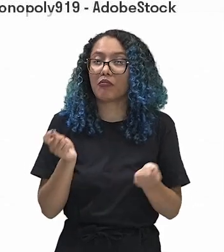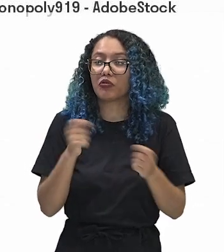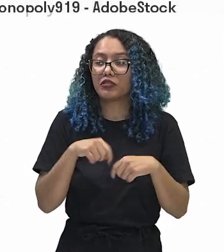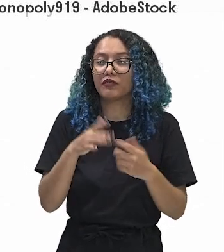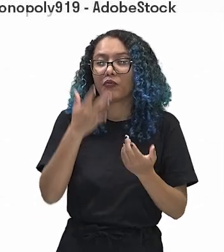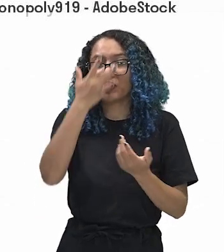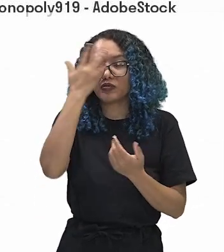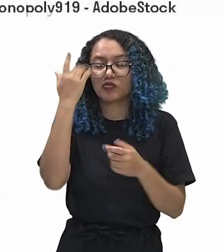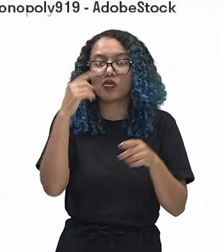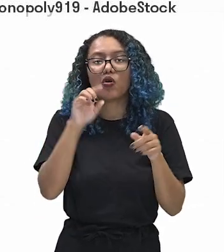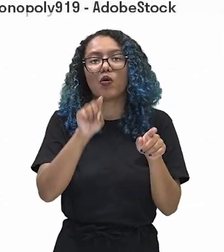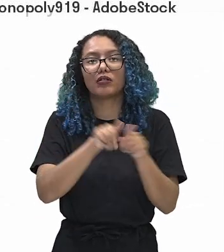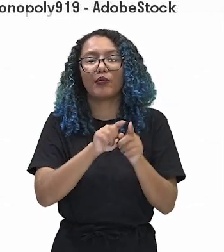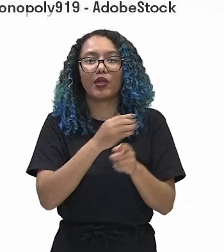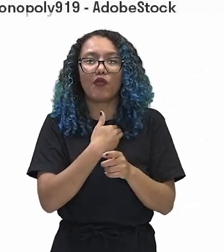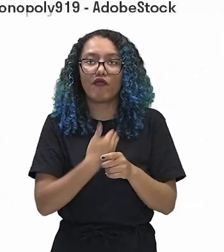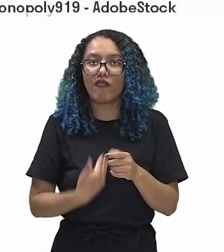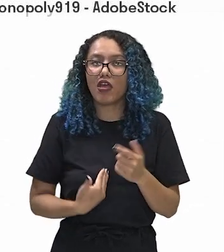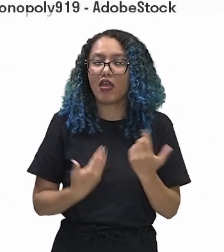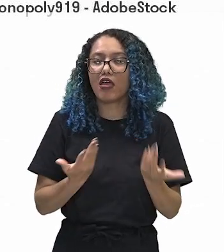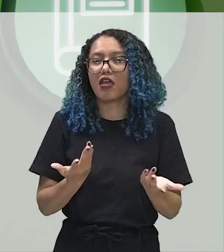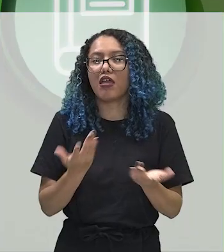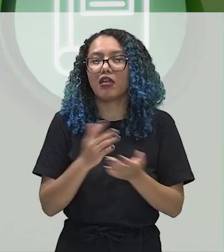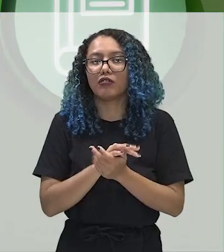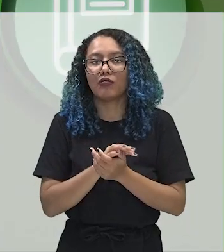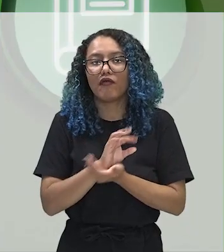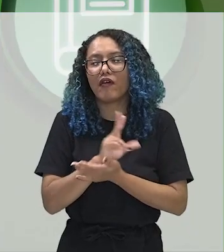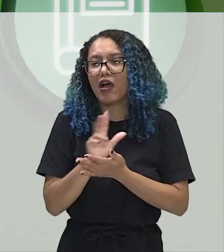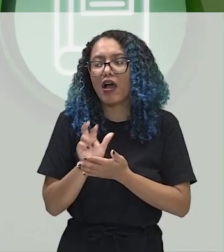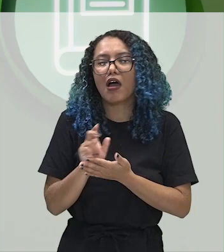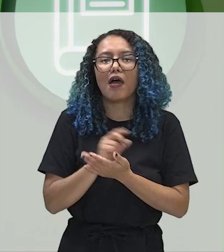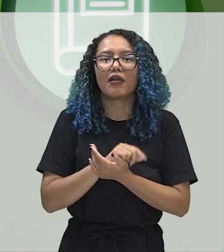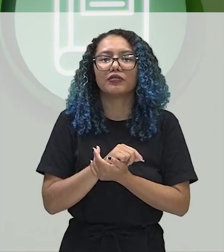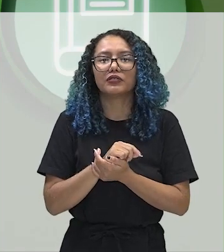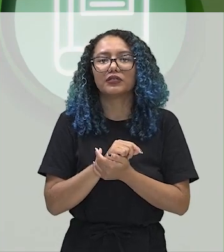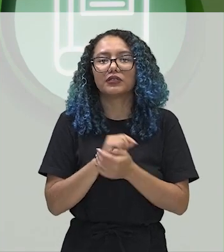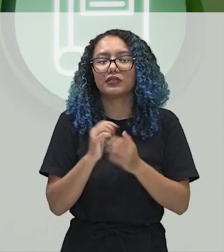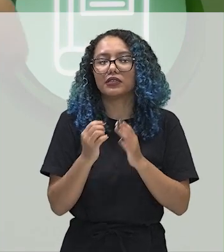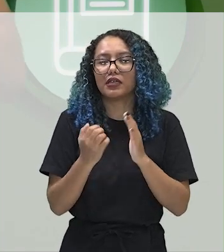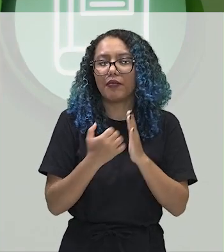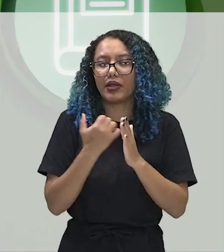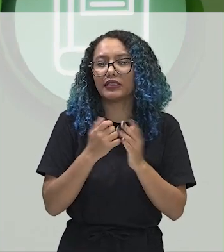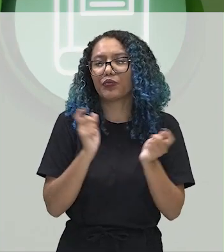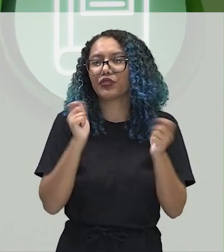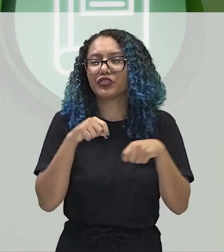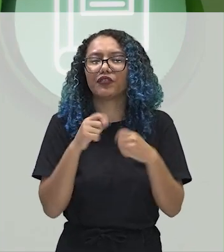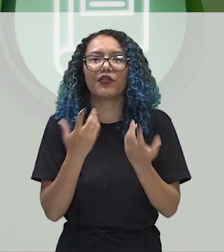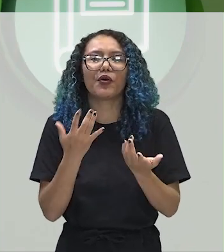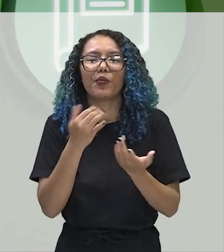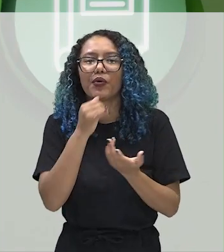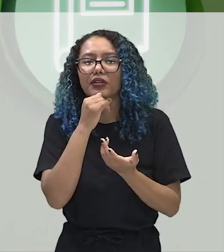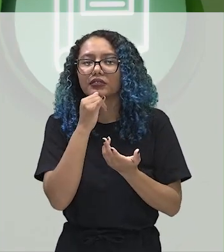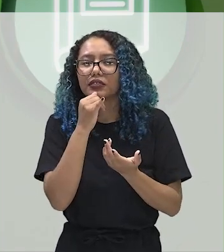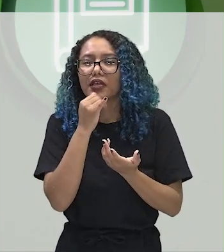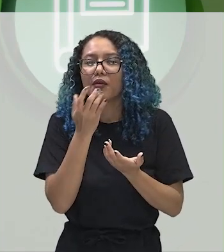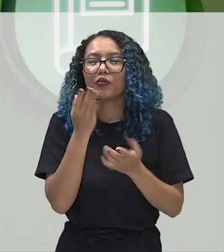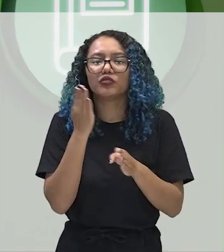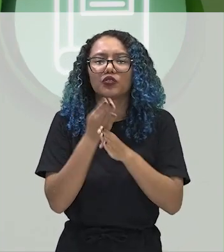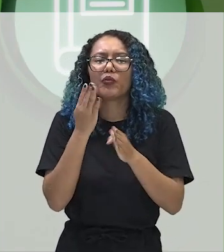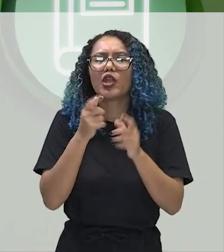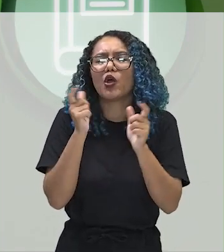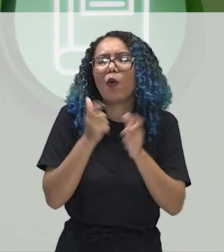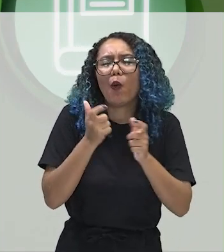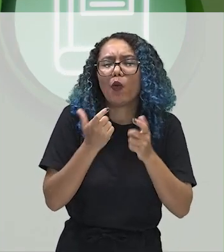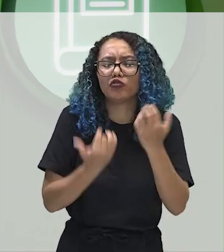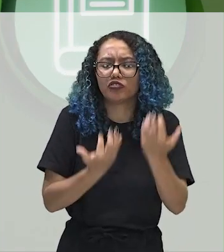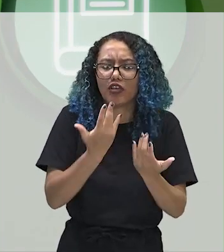que o governo, que as agências conseguem aí descobrir a respeito de queimadas,